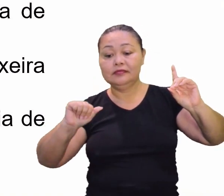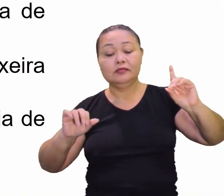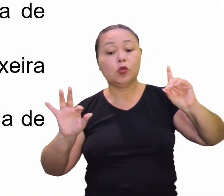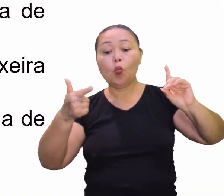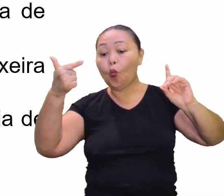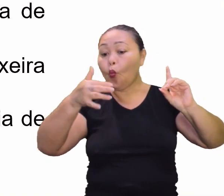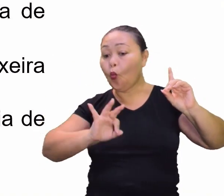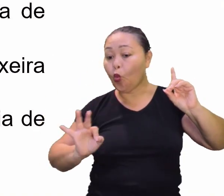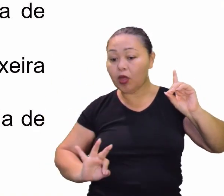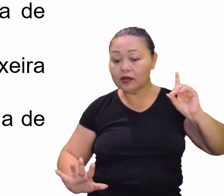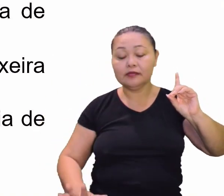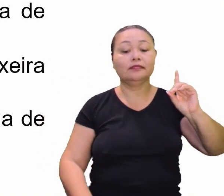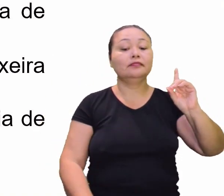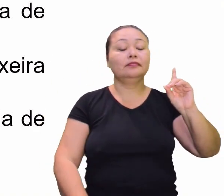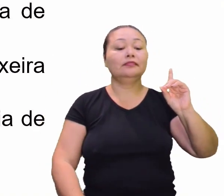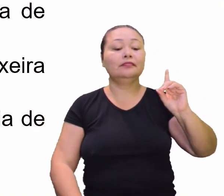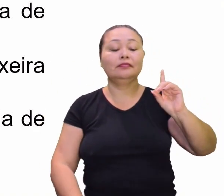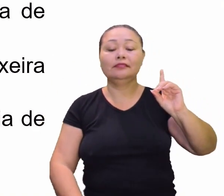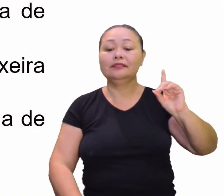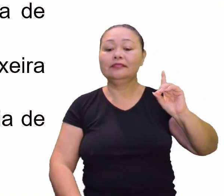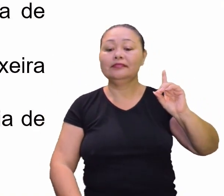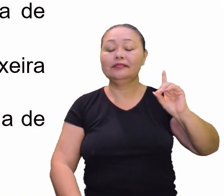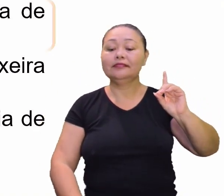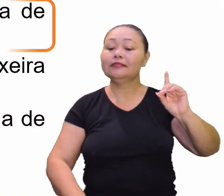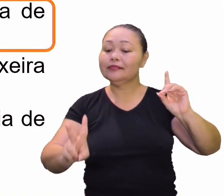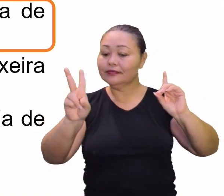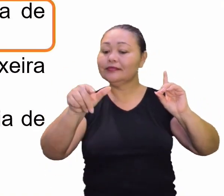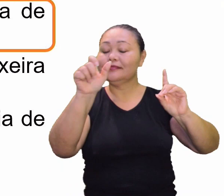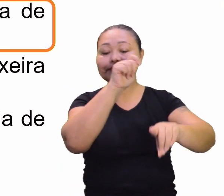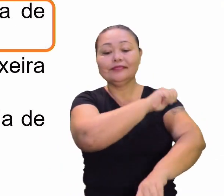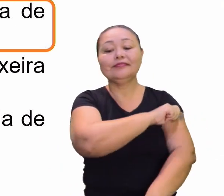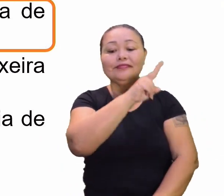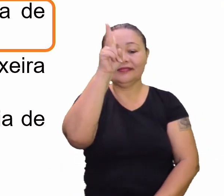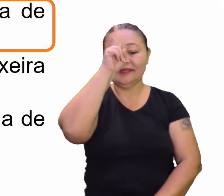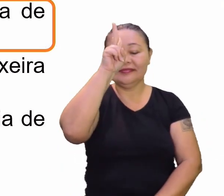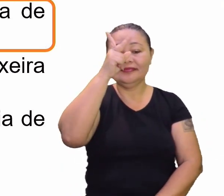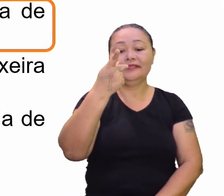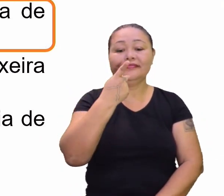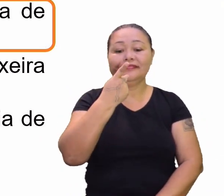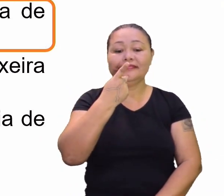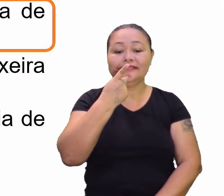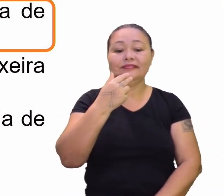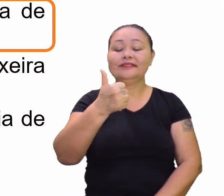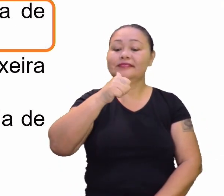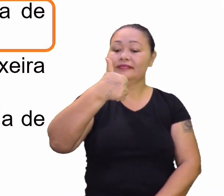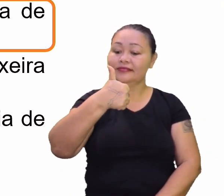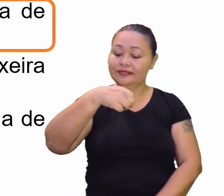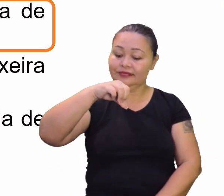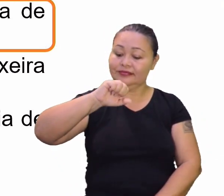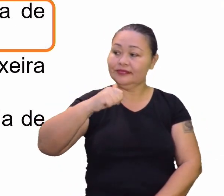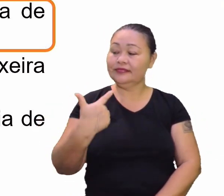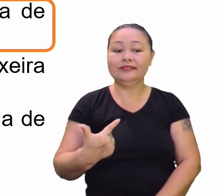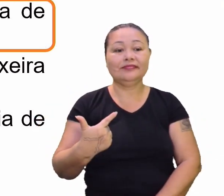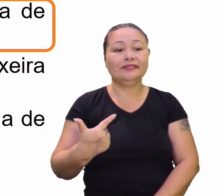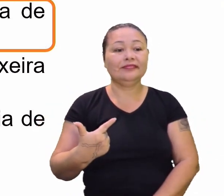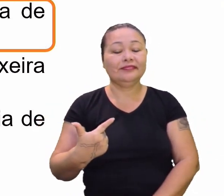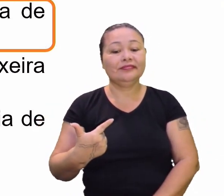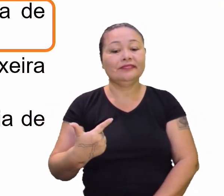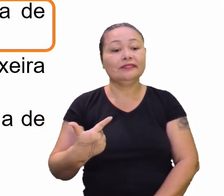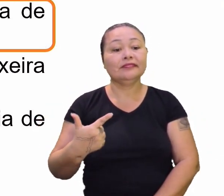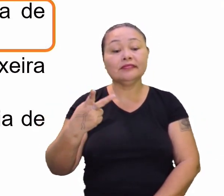Santana ou nenhuma das alternativas? Rogério, o aluno vai lembrar Vai, que nós falamos que foi 82. com certeza,